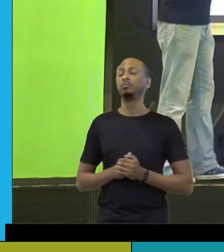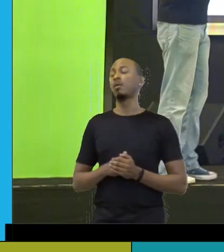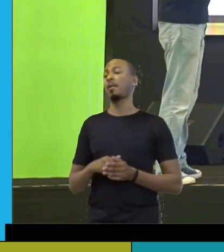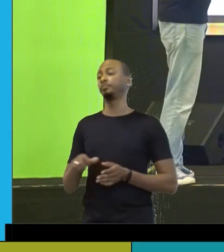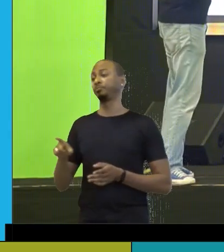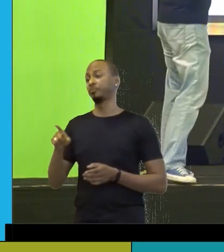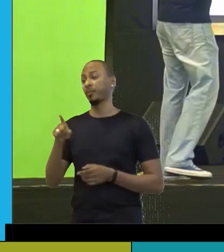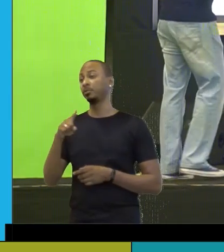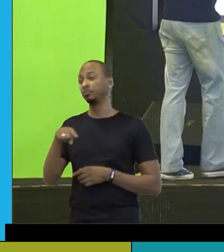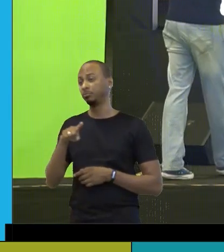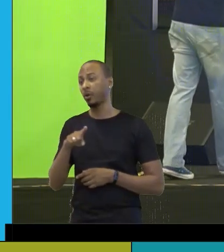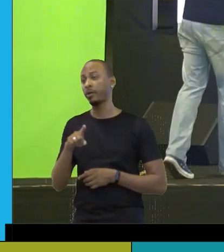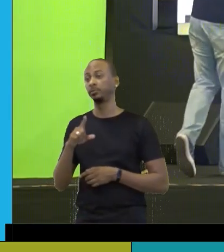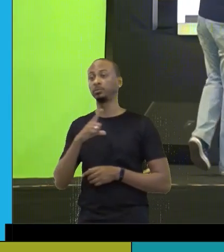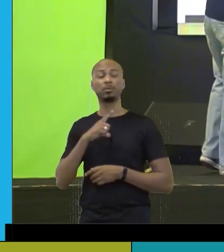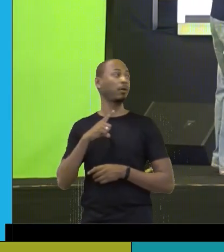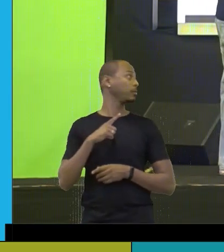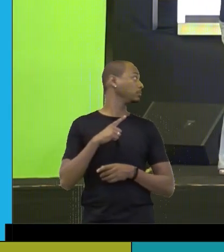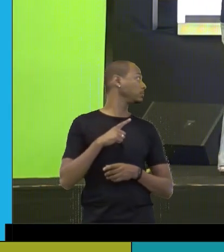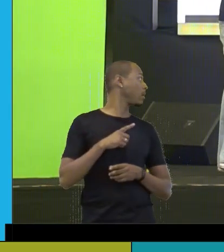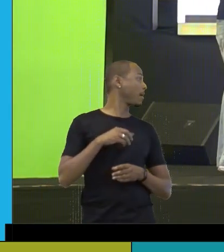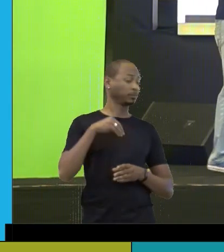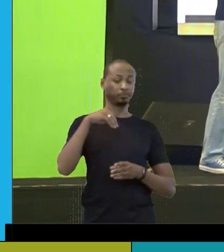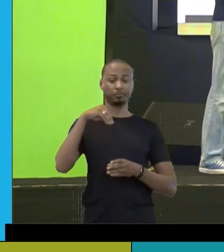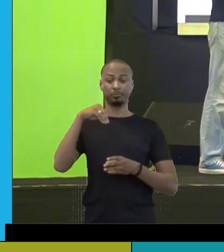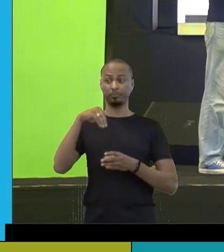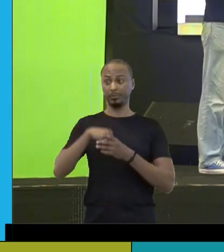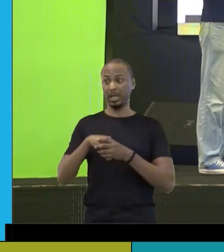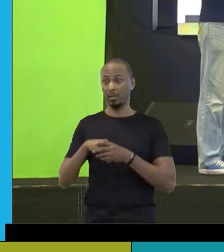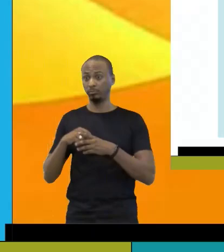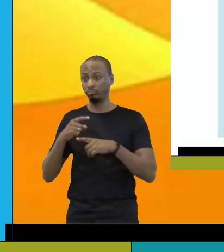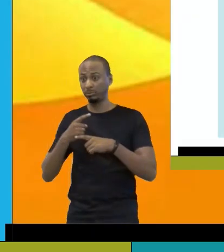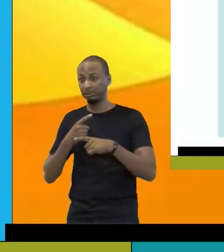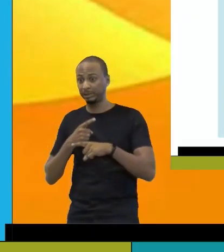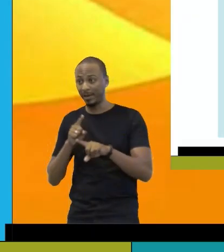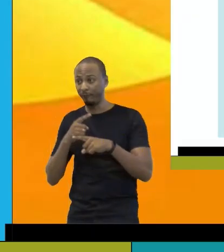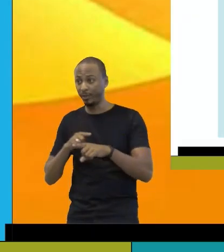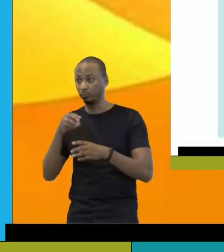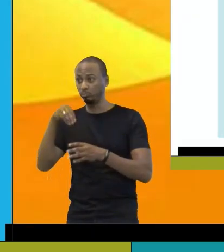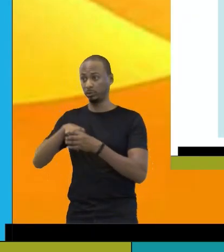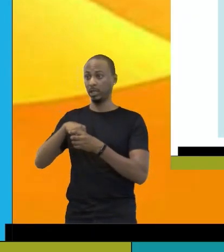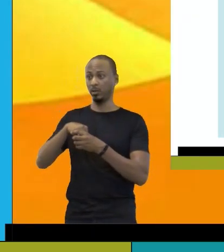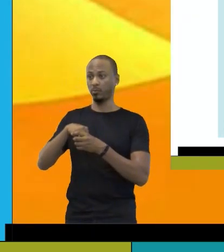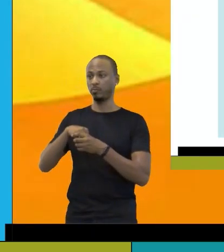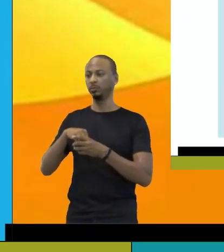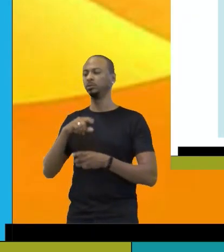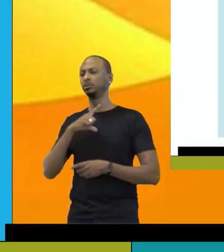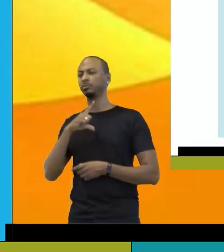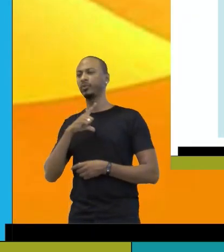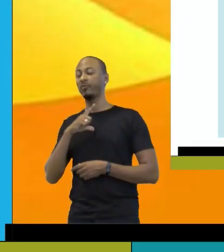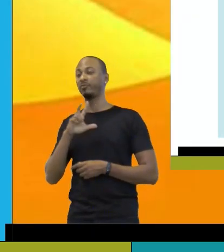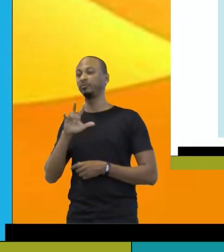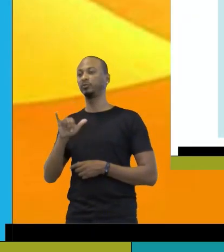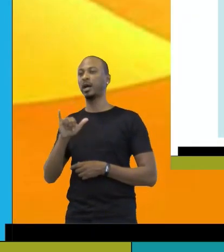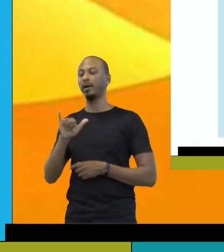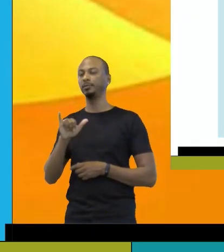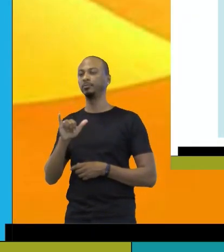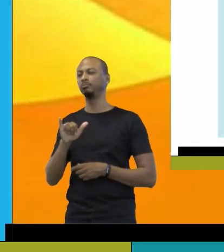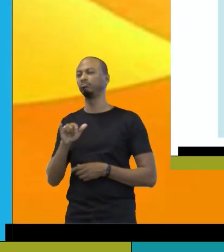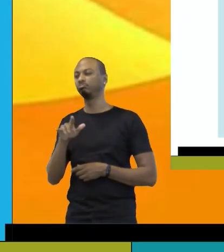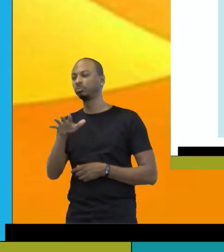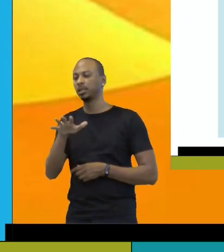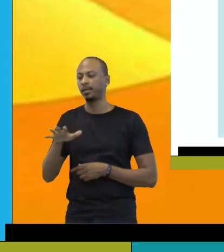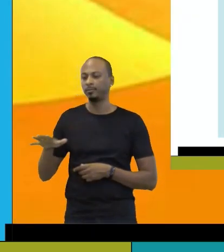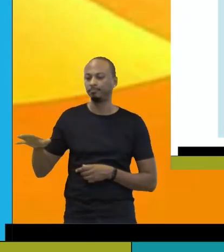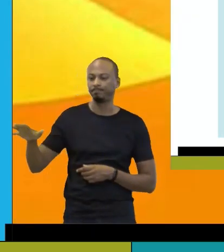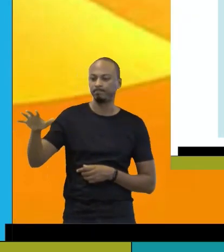disputas internas, não só na Itália, mas também na Alemanha, farão com que esses territórios